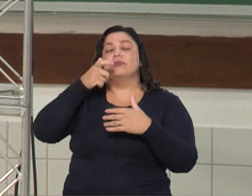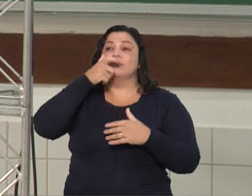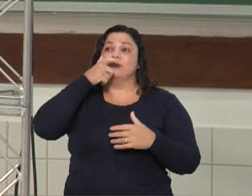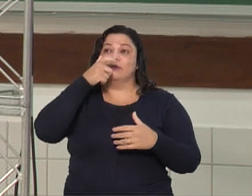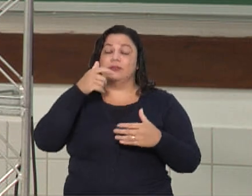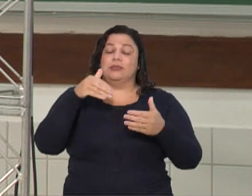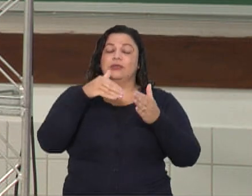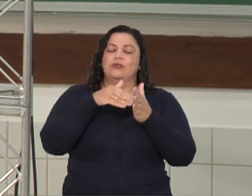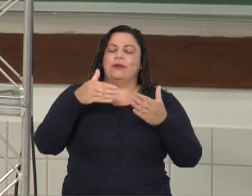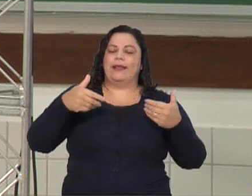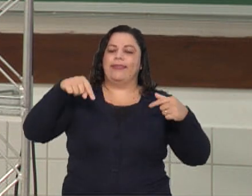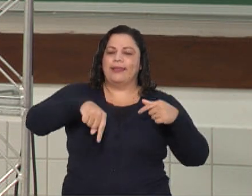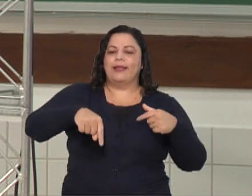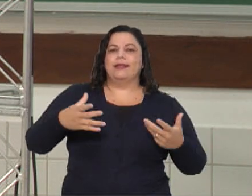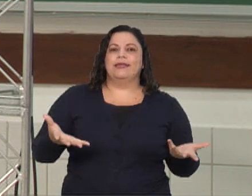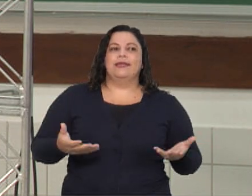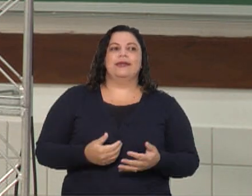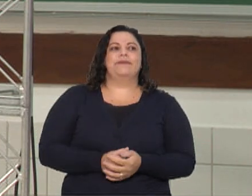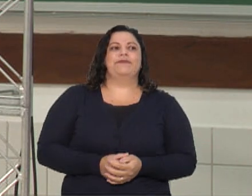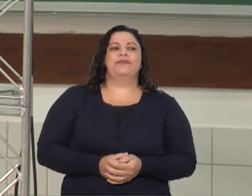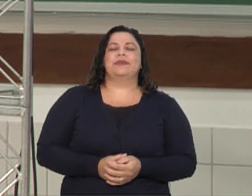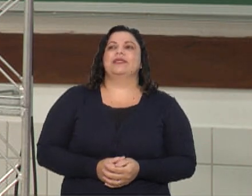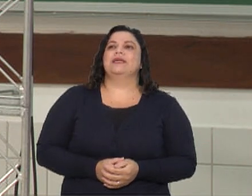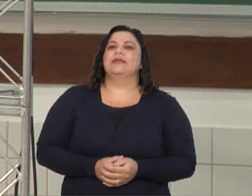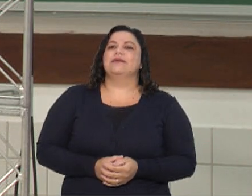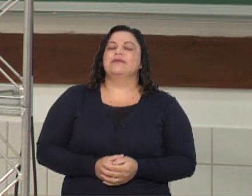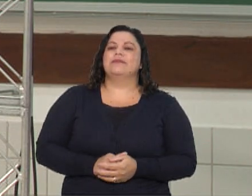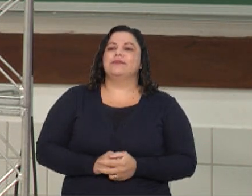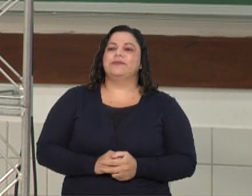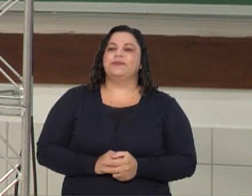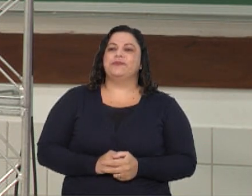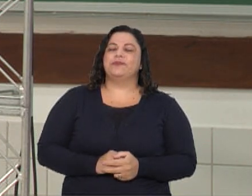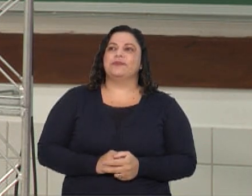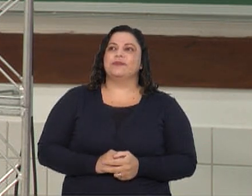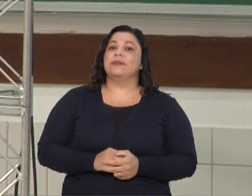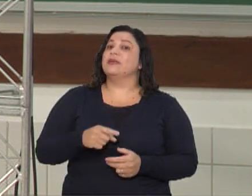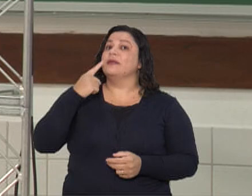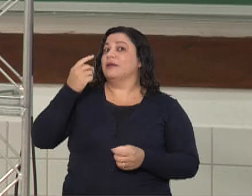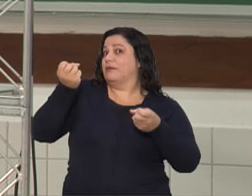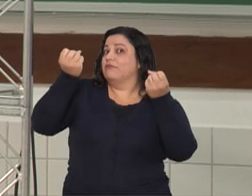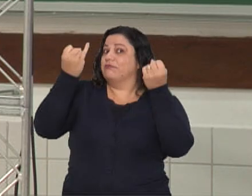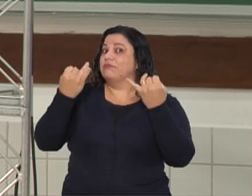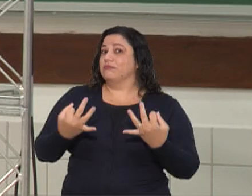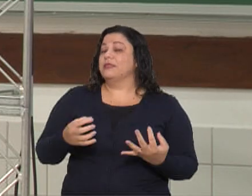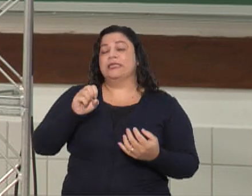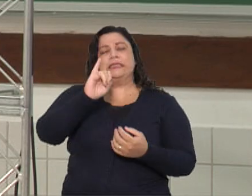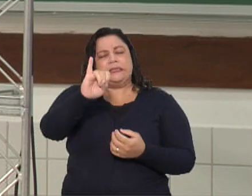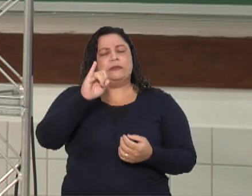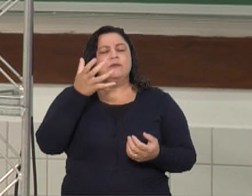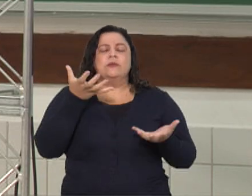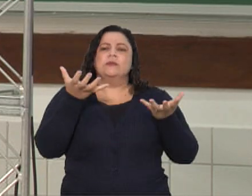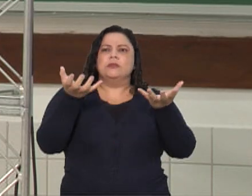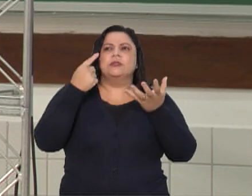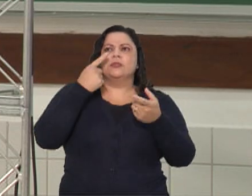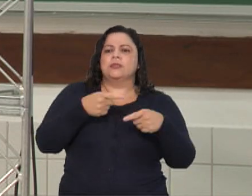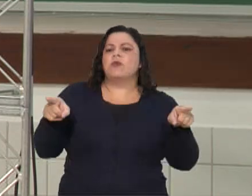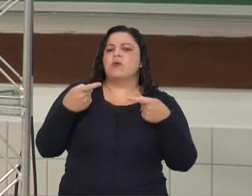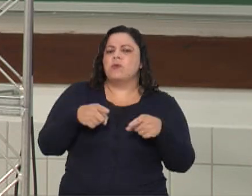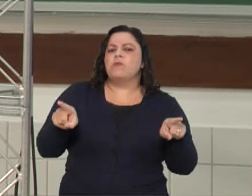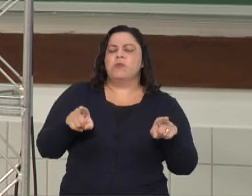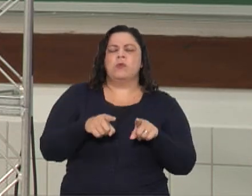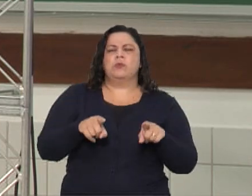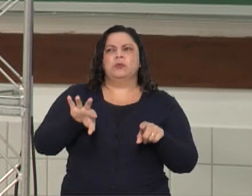eu quero falar assim, tipo, em casa, se vocês conseguirem pegar uma música que vocês gostem e